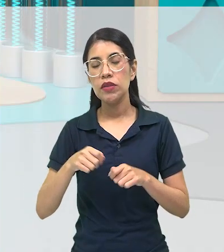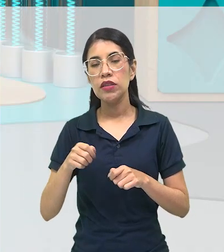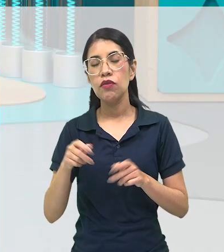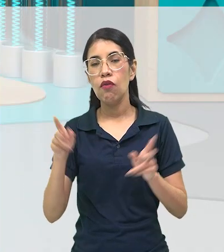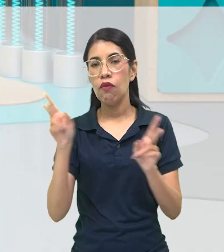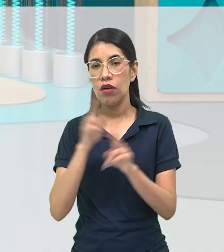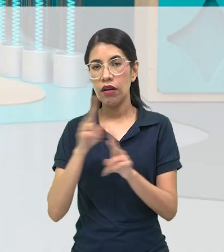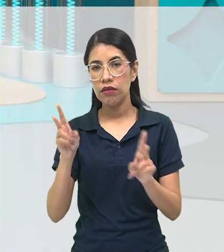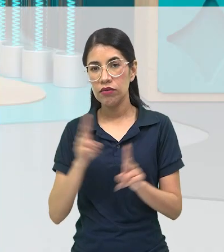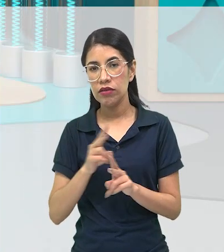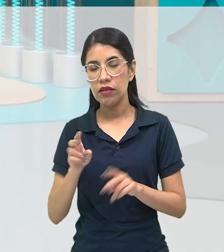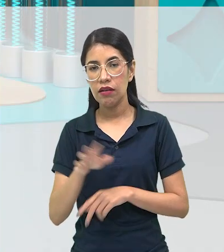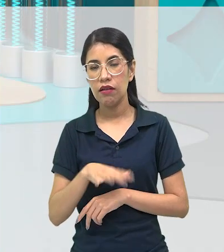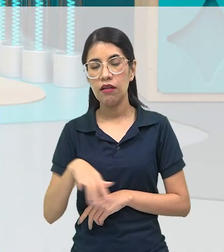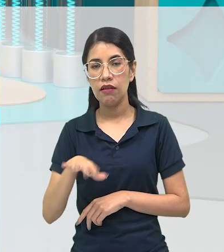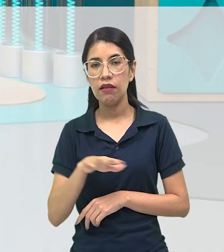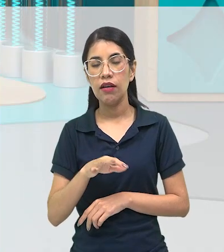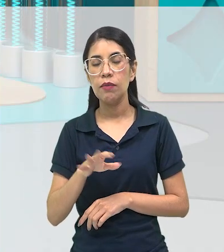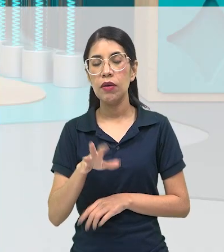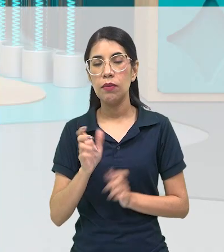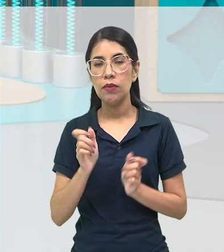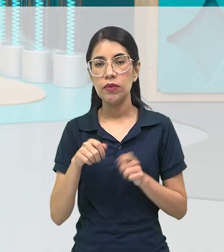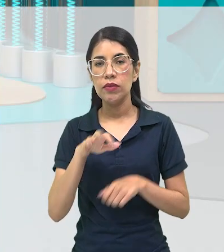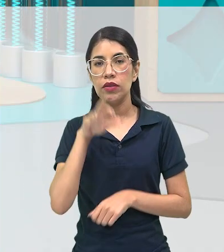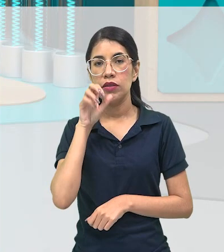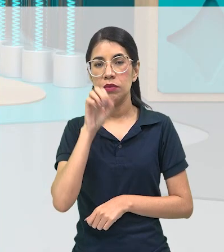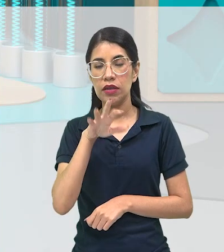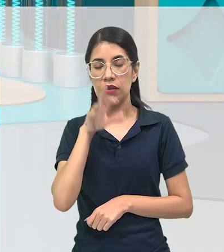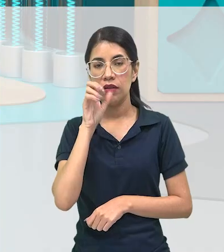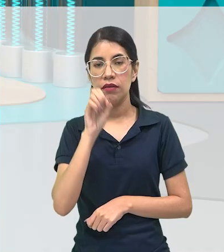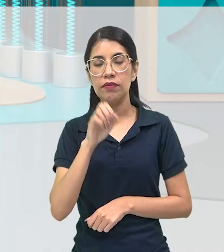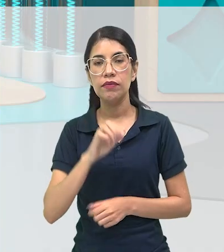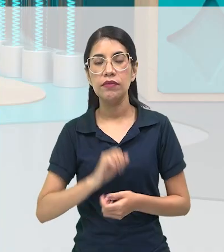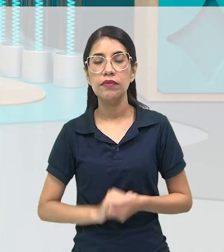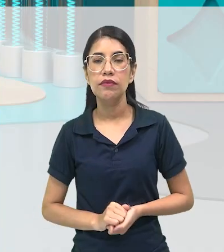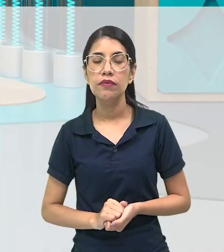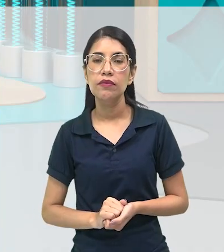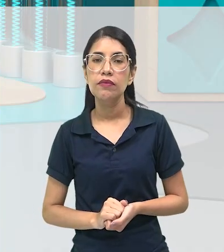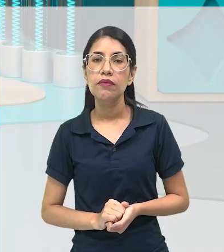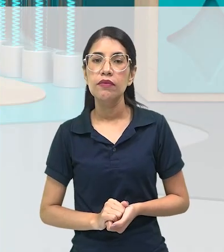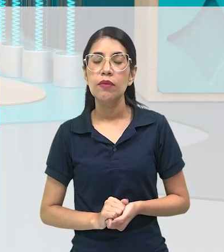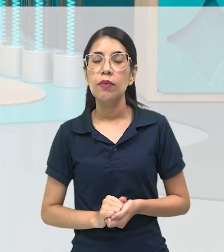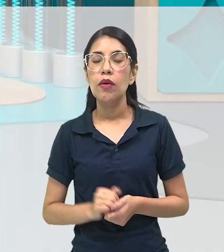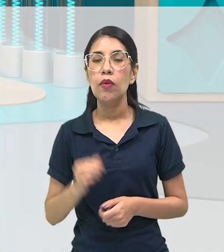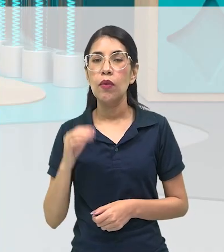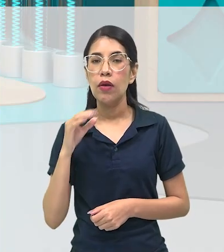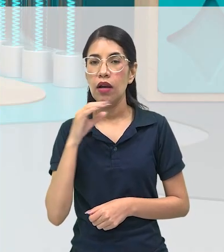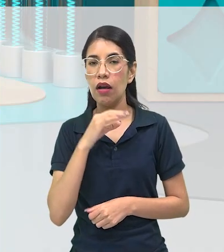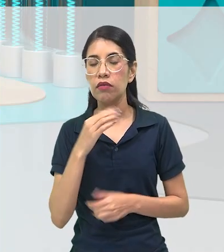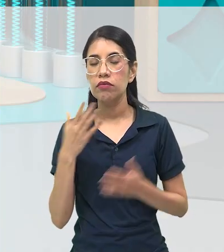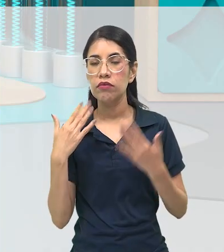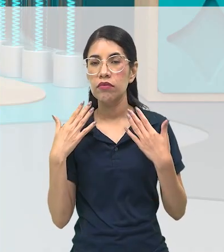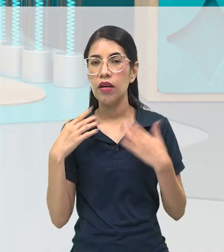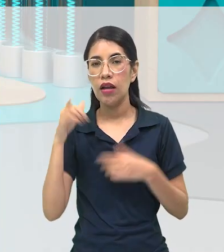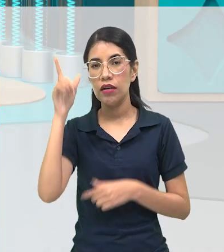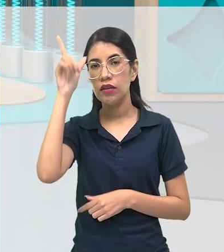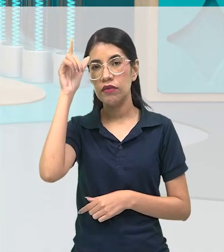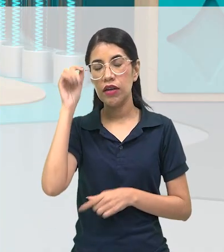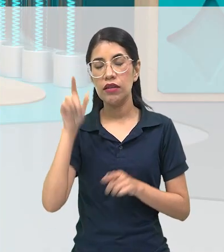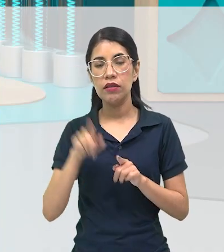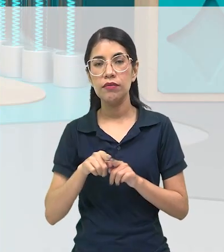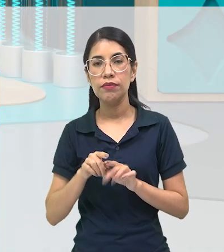para a pessoa também arejar, para ela ter um pouco mais de alívio daquele calor, né? Se puder fazer sombra